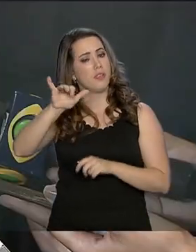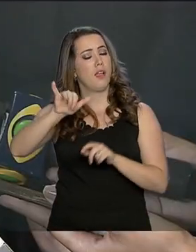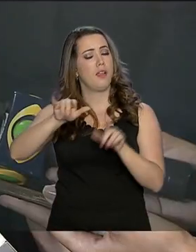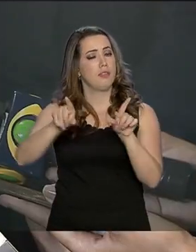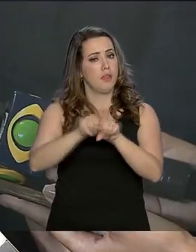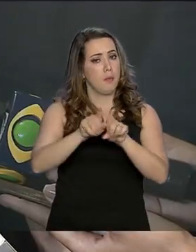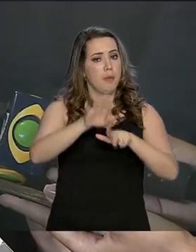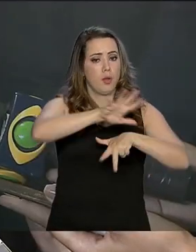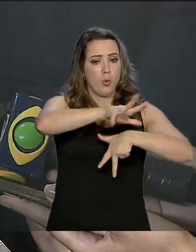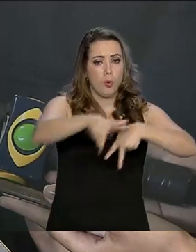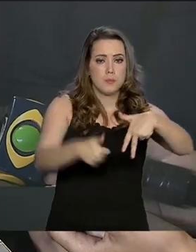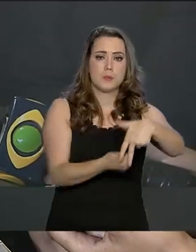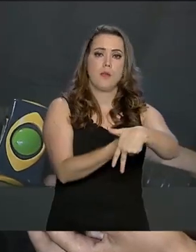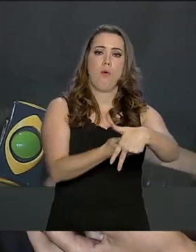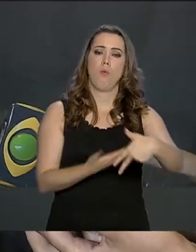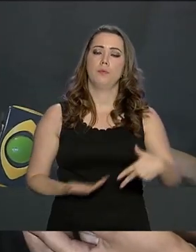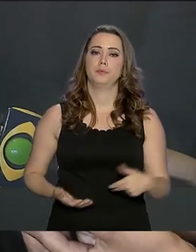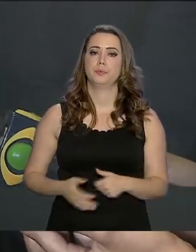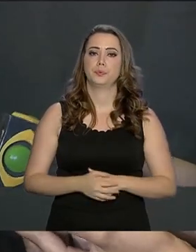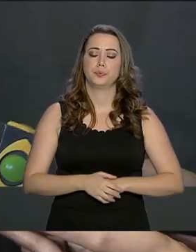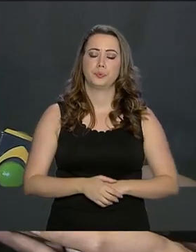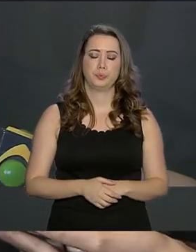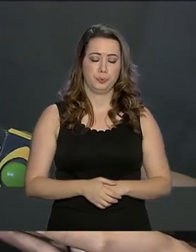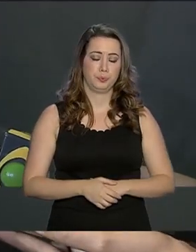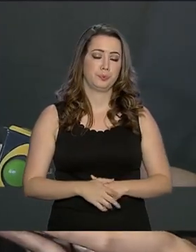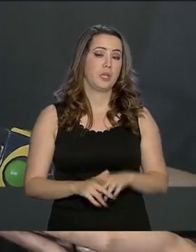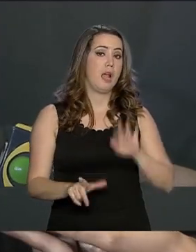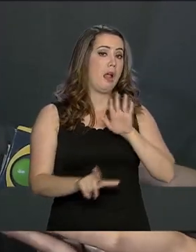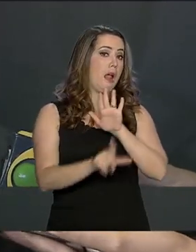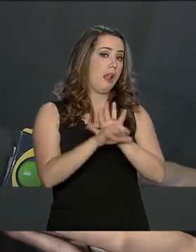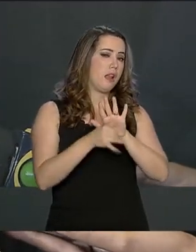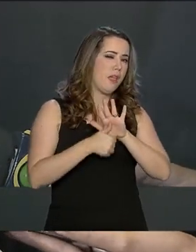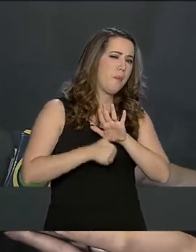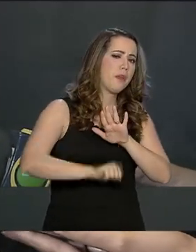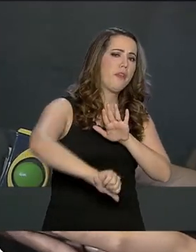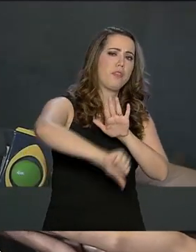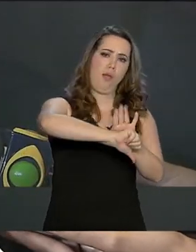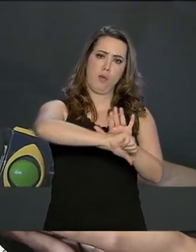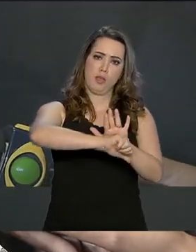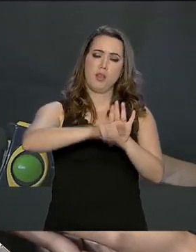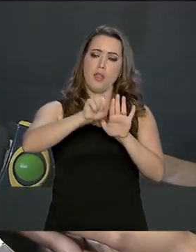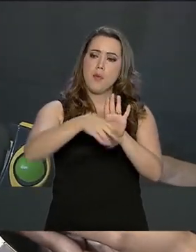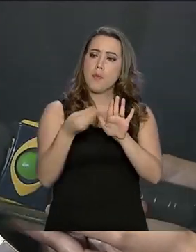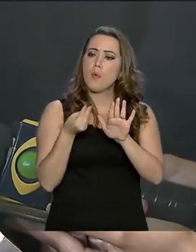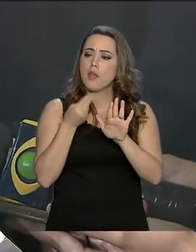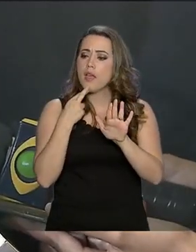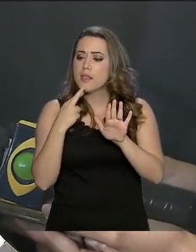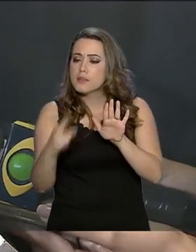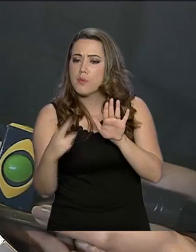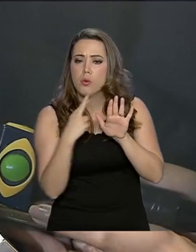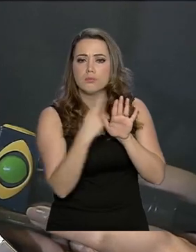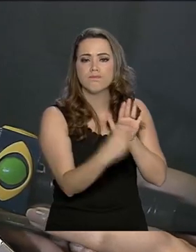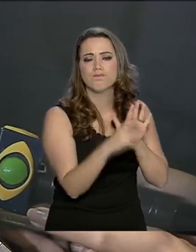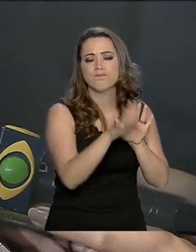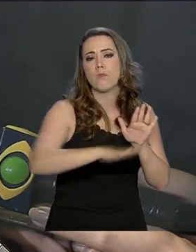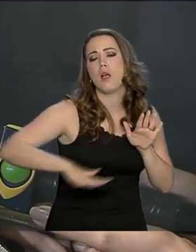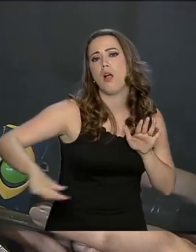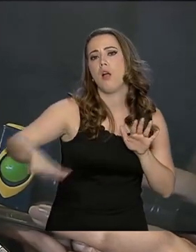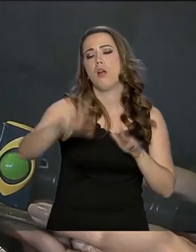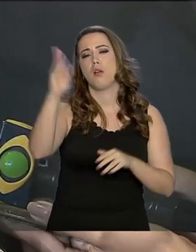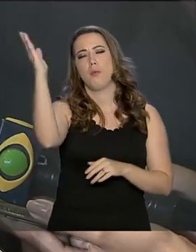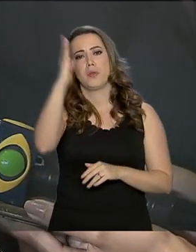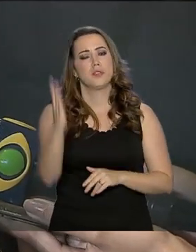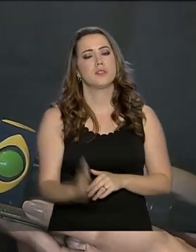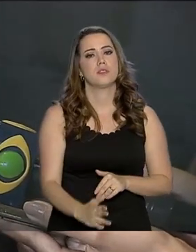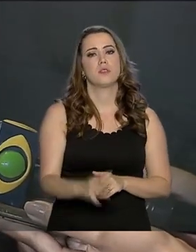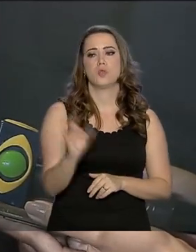a pauta da lei anti crime é dar uma resposta à população brasileira e não apenas